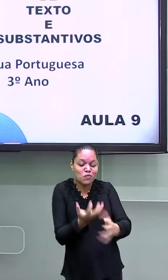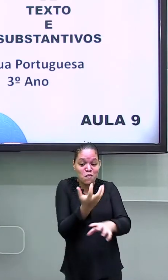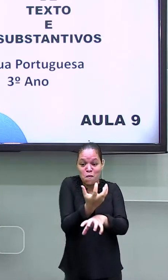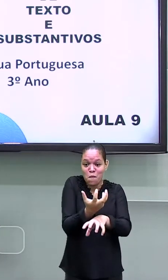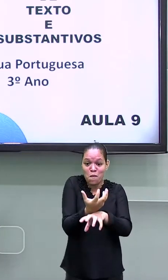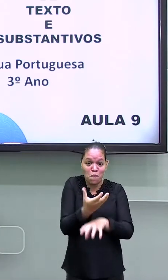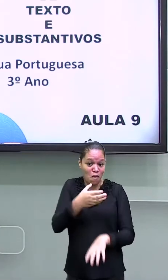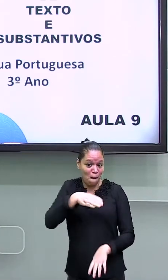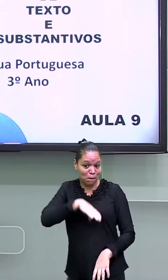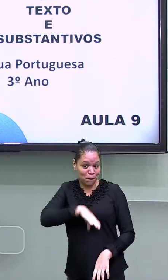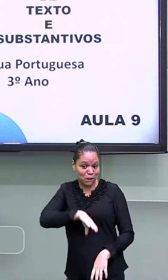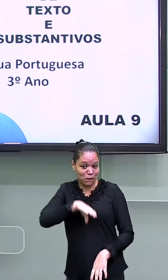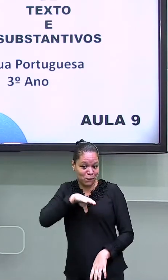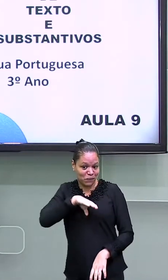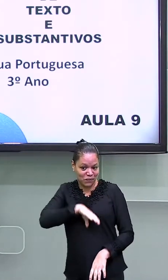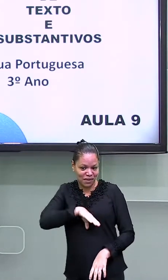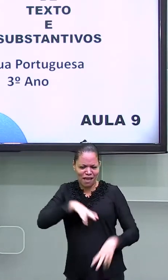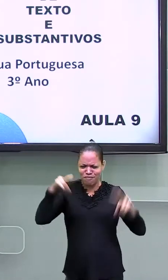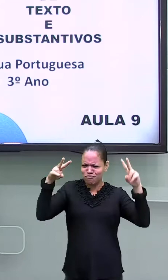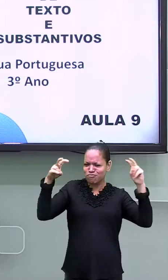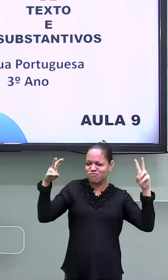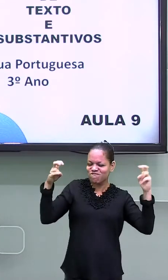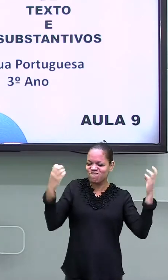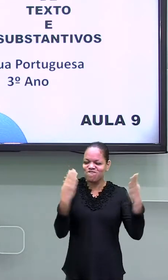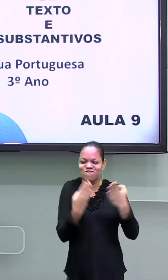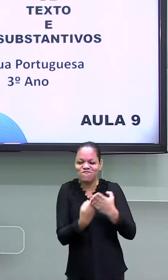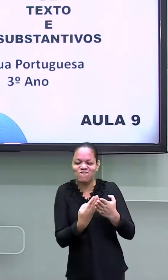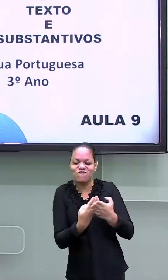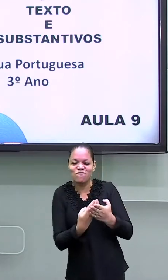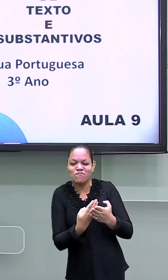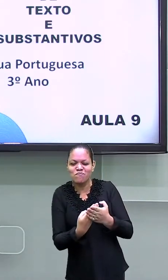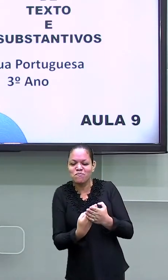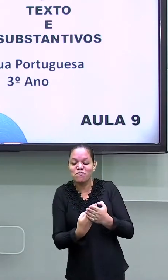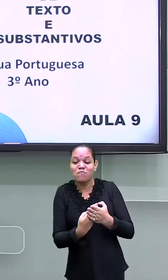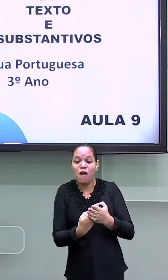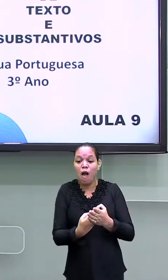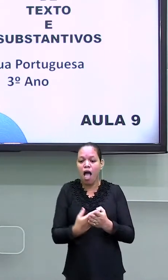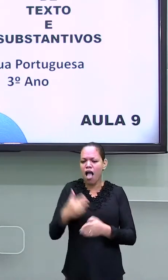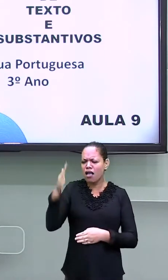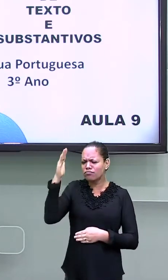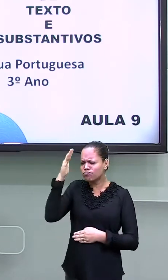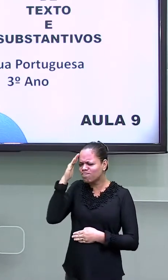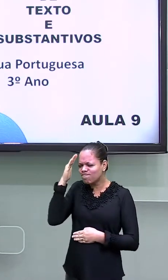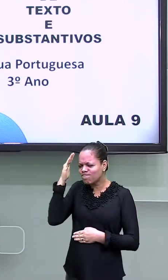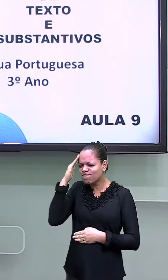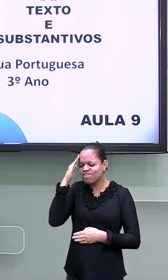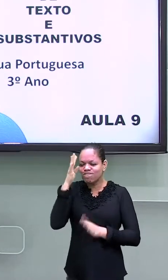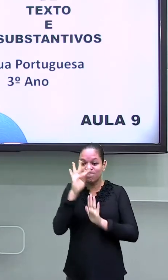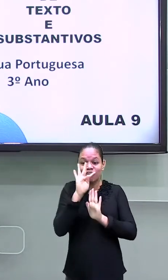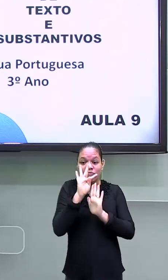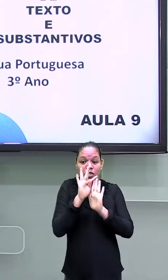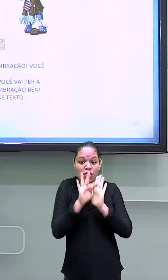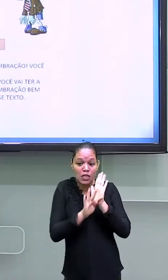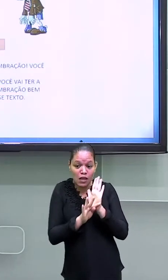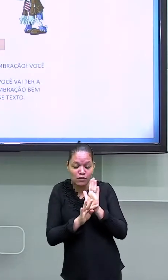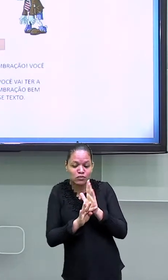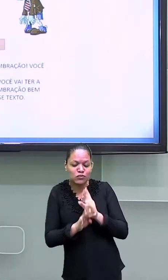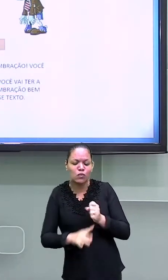aula de hoje, olha, vamos ver aqui. Interpretação de texto e substantivos. Vamos